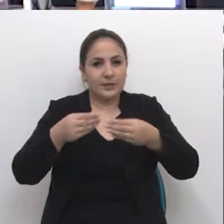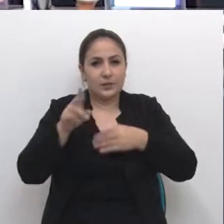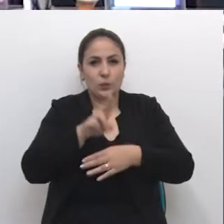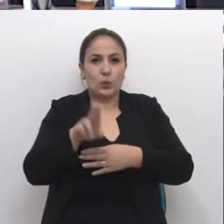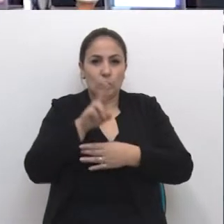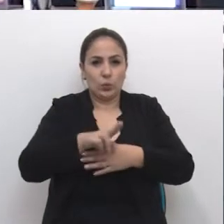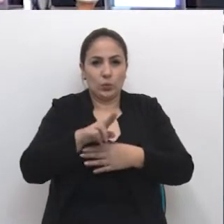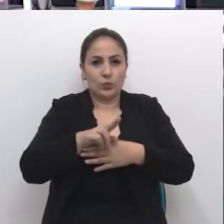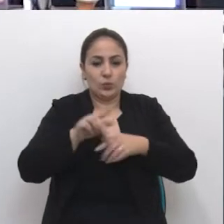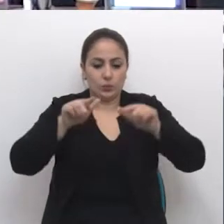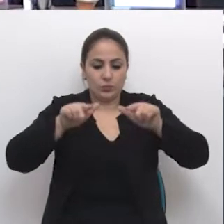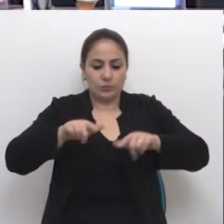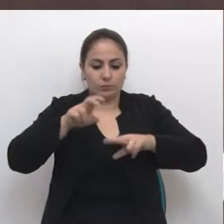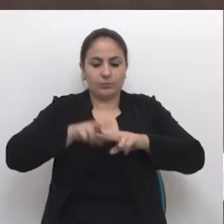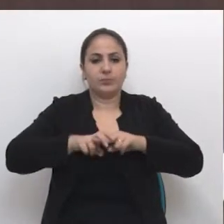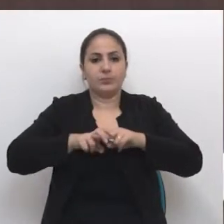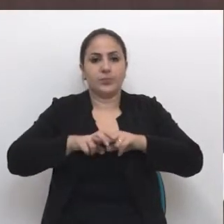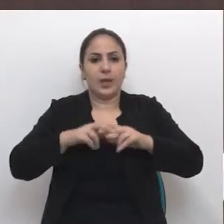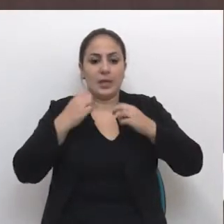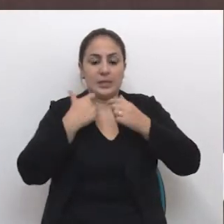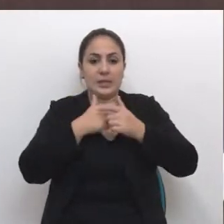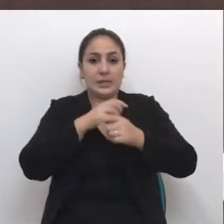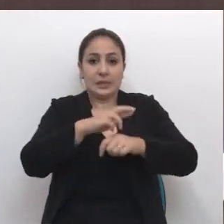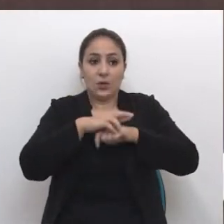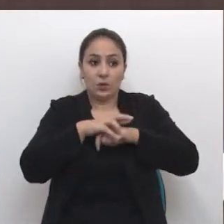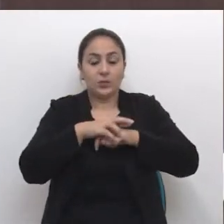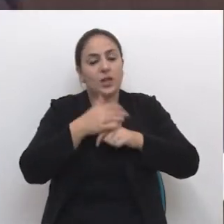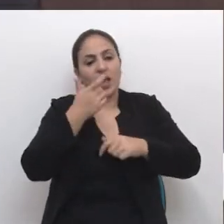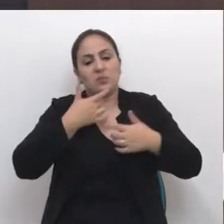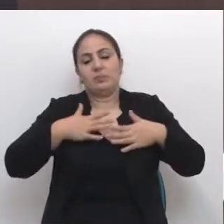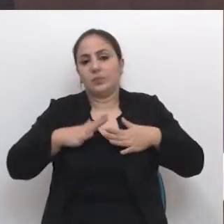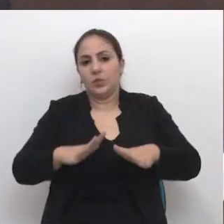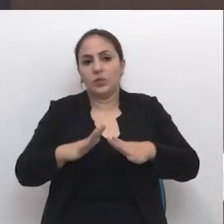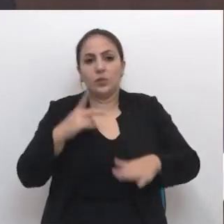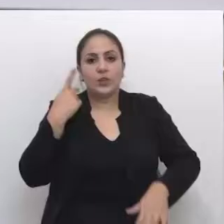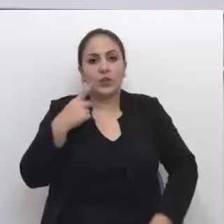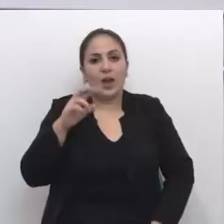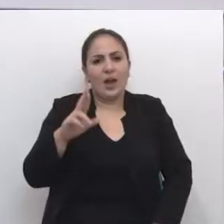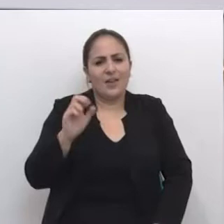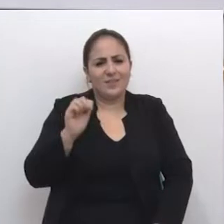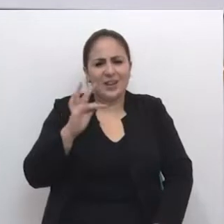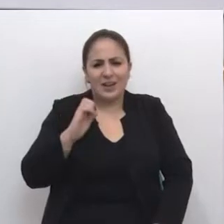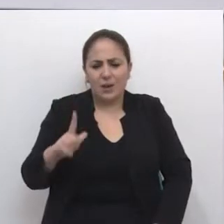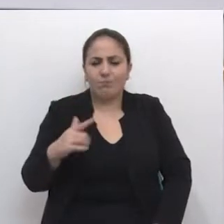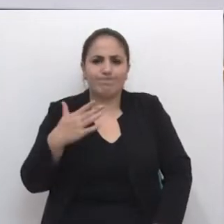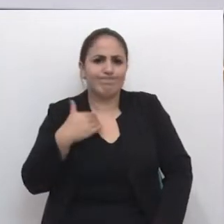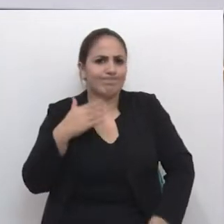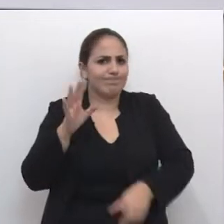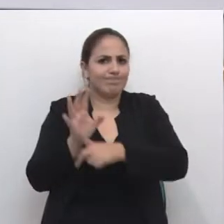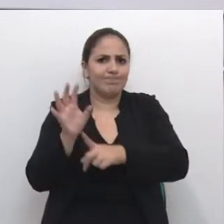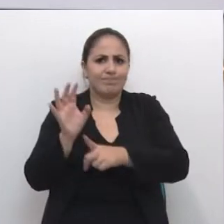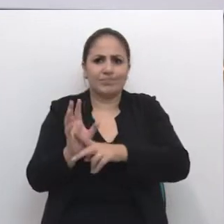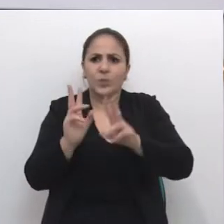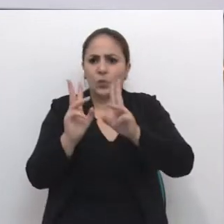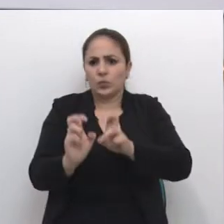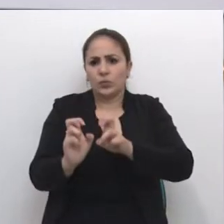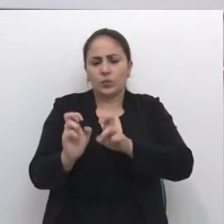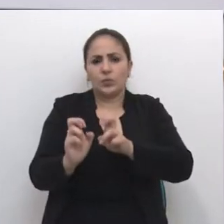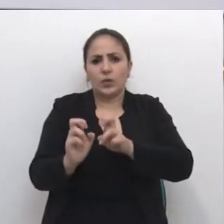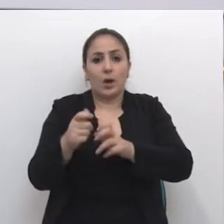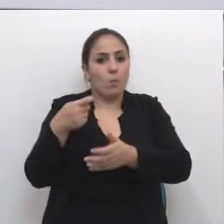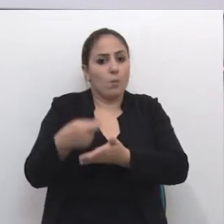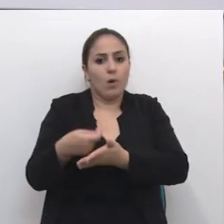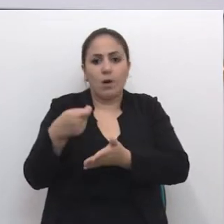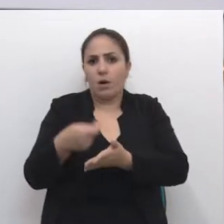uso do acessório de segurança não agrada o vereador Rafael Colucci. Totalmente contrário pelo fato de